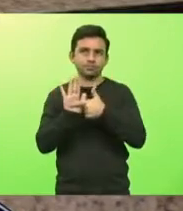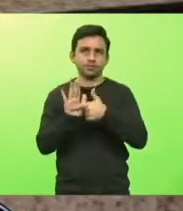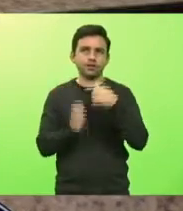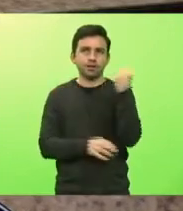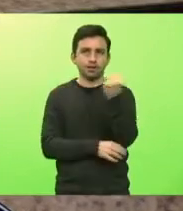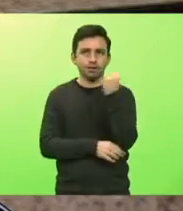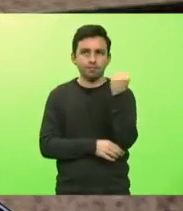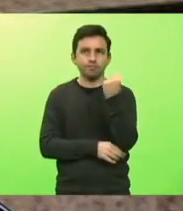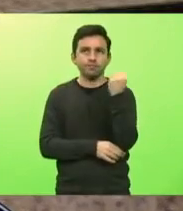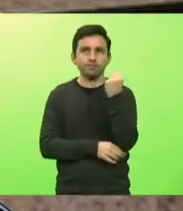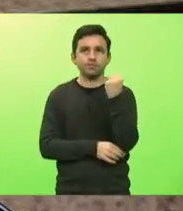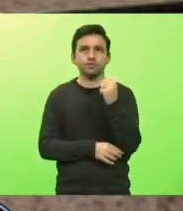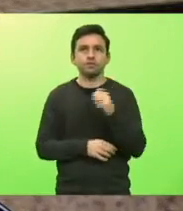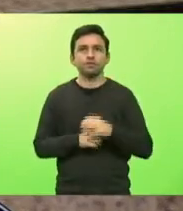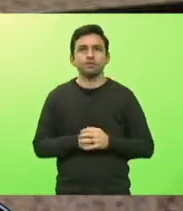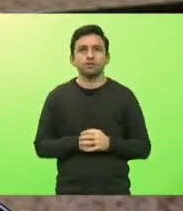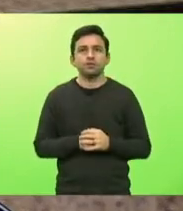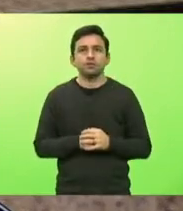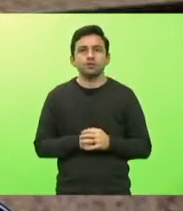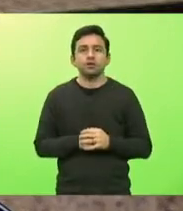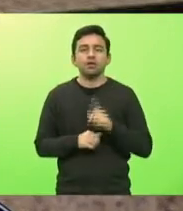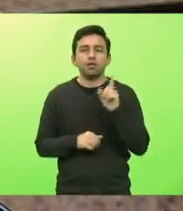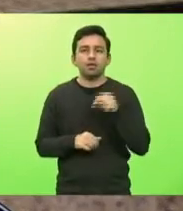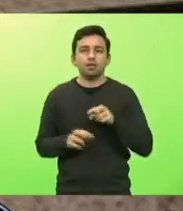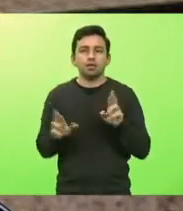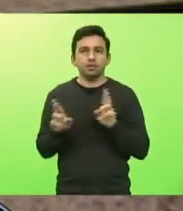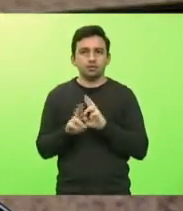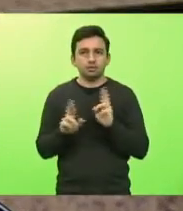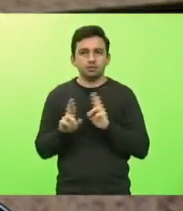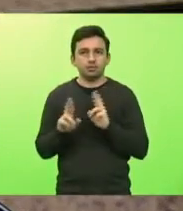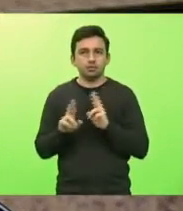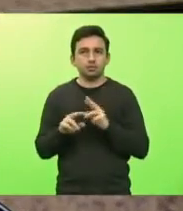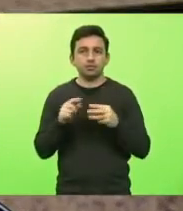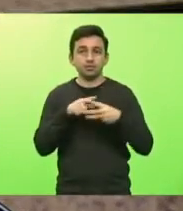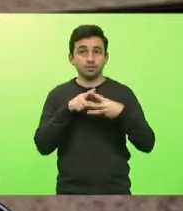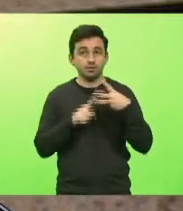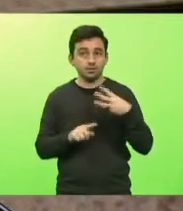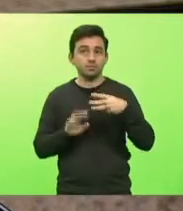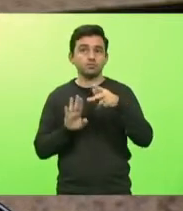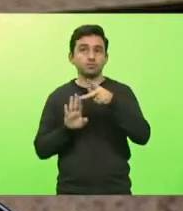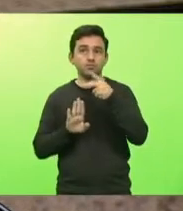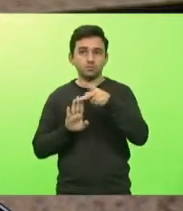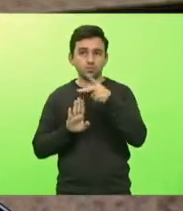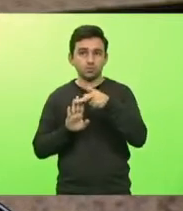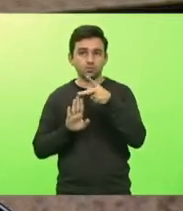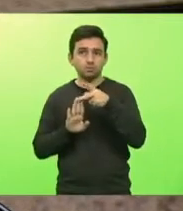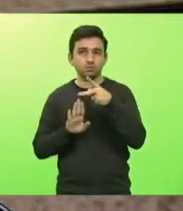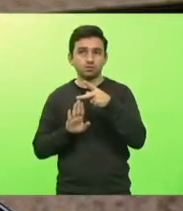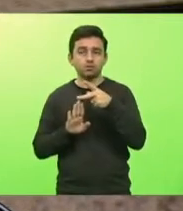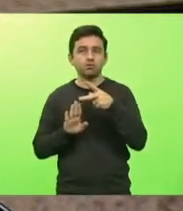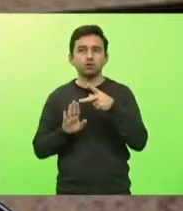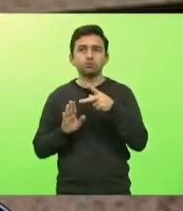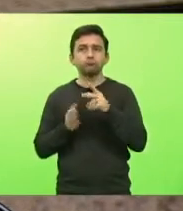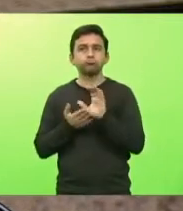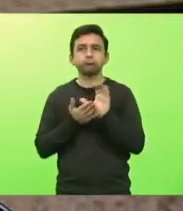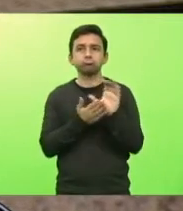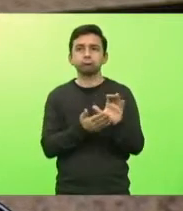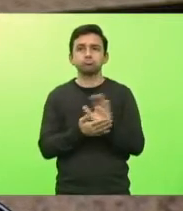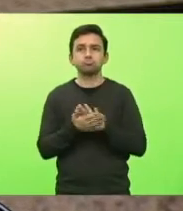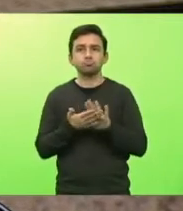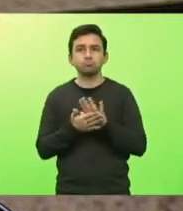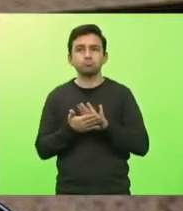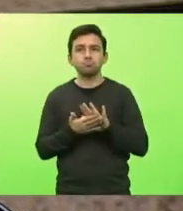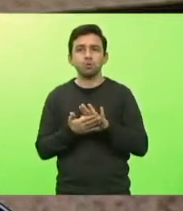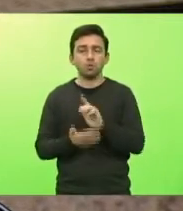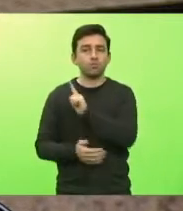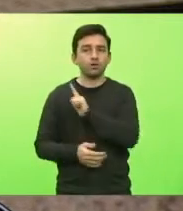muito grave, com relação a três portarias que não estavam sendo repassadas do